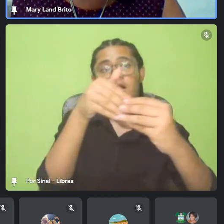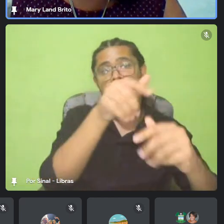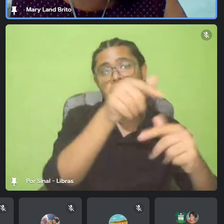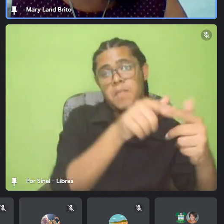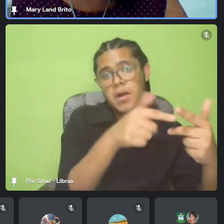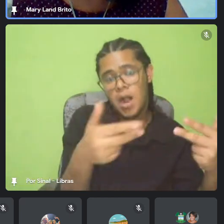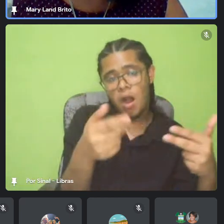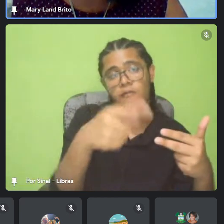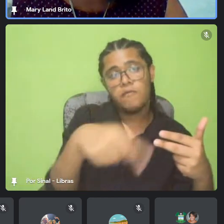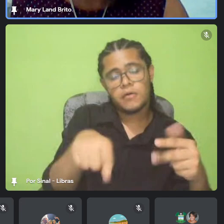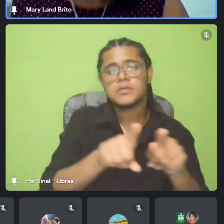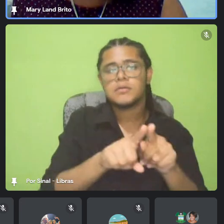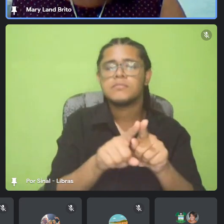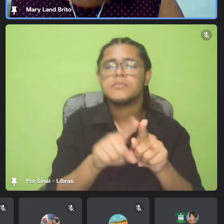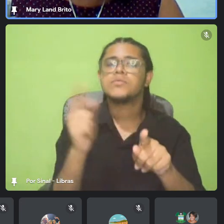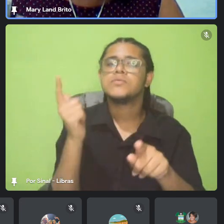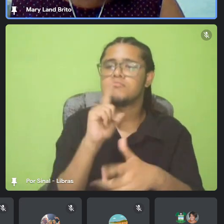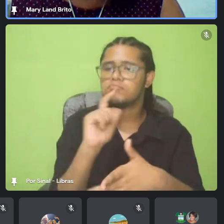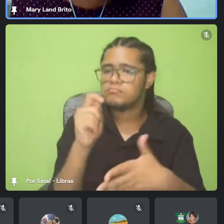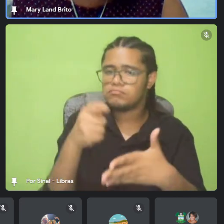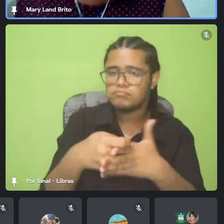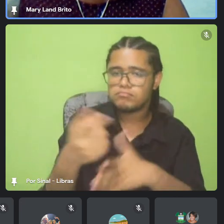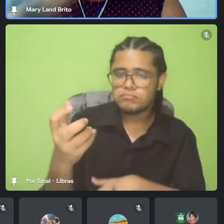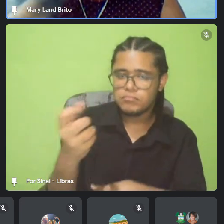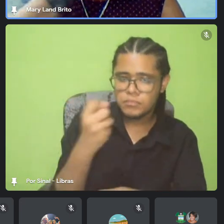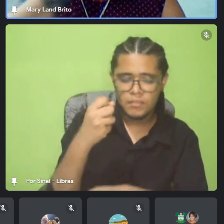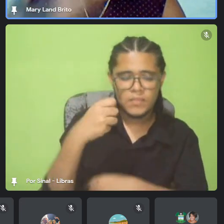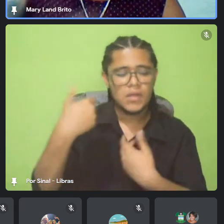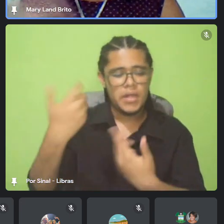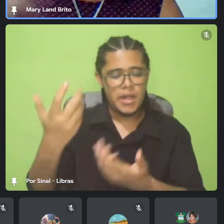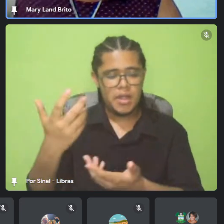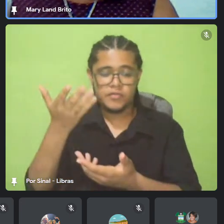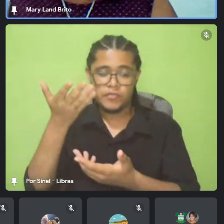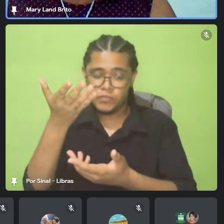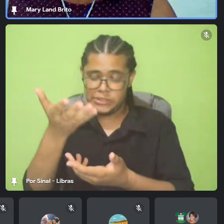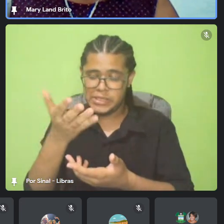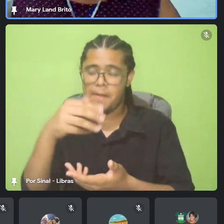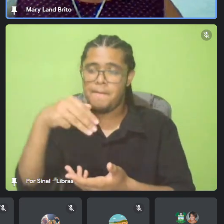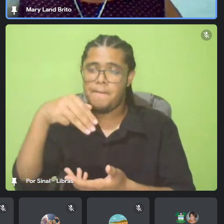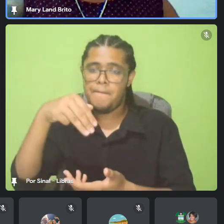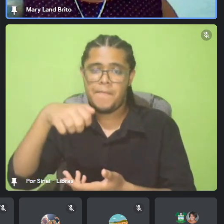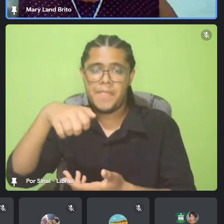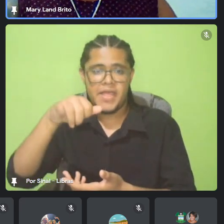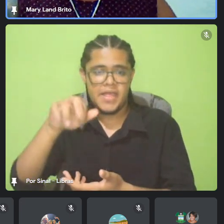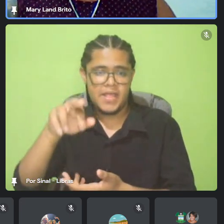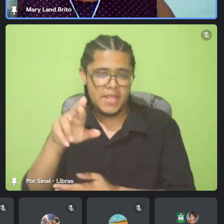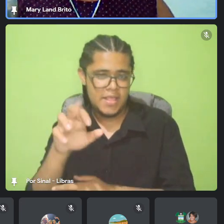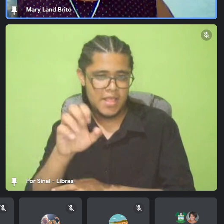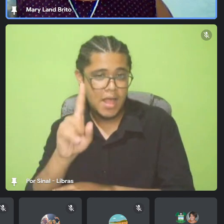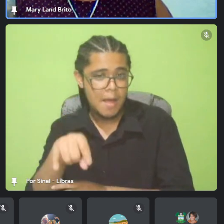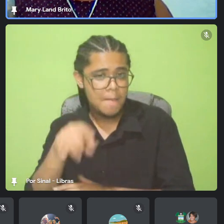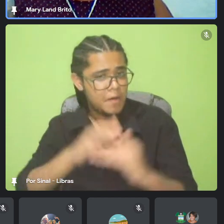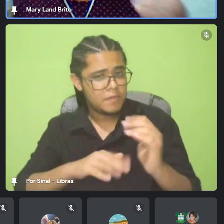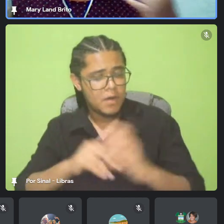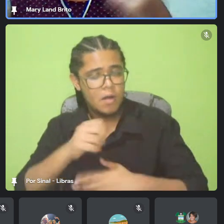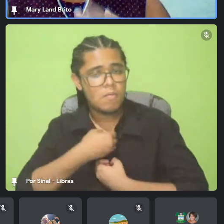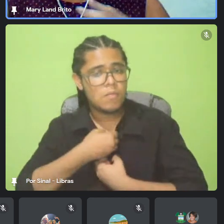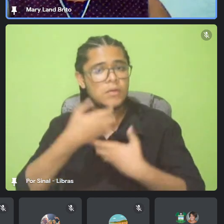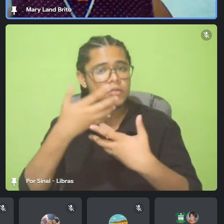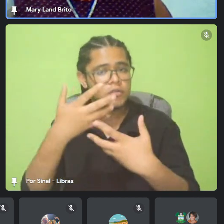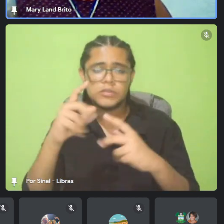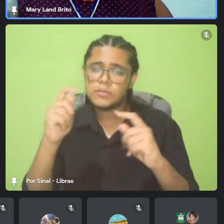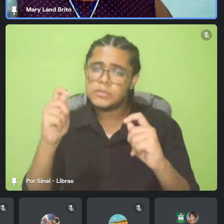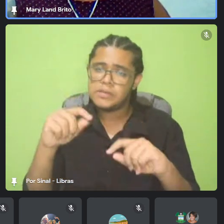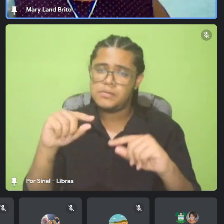pagos para isso, né? Tu é poetisa, Meire, então você pode colocar livros também como na possibilidade que tenha